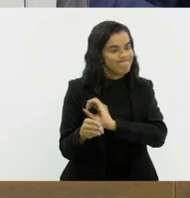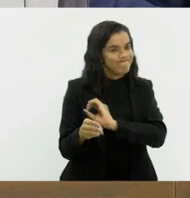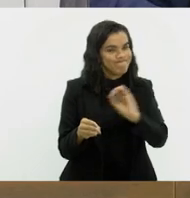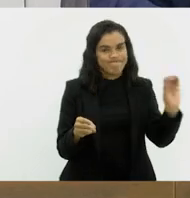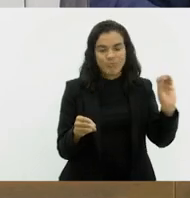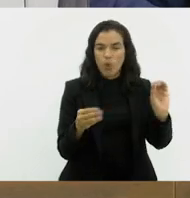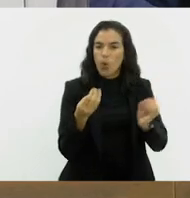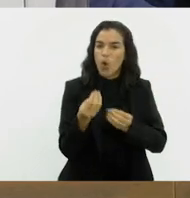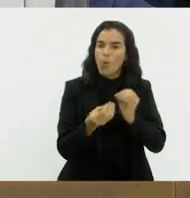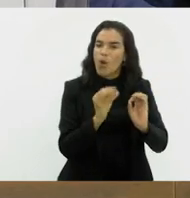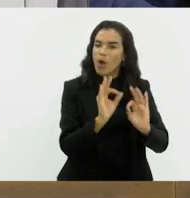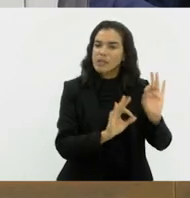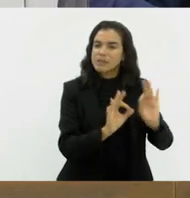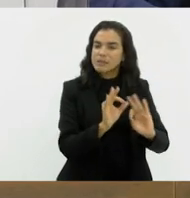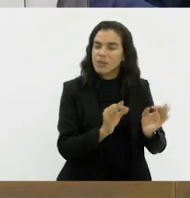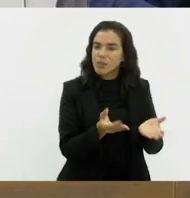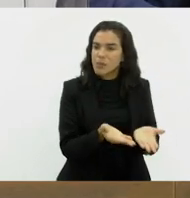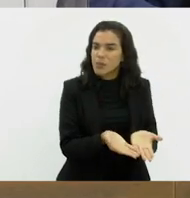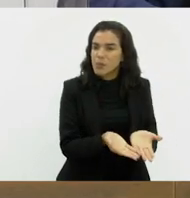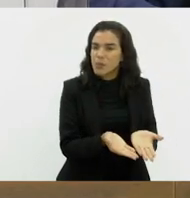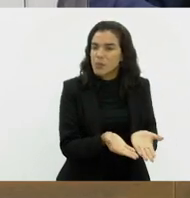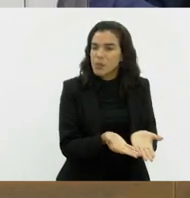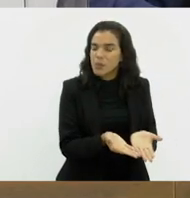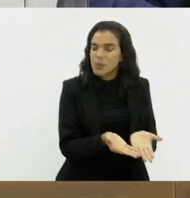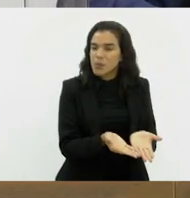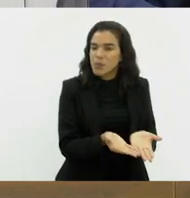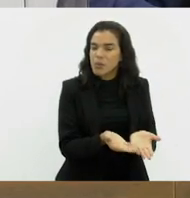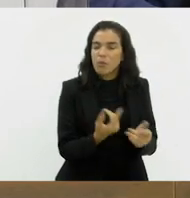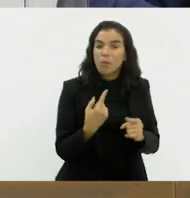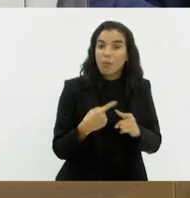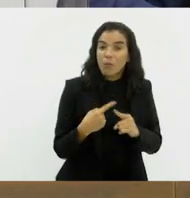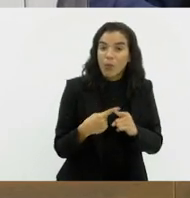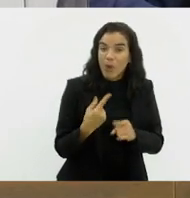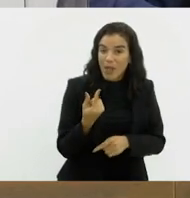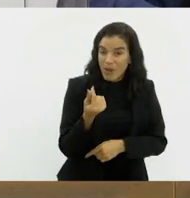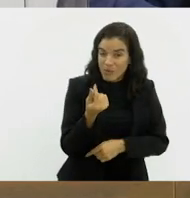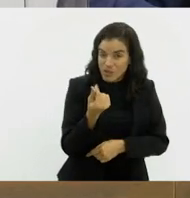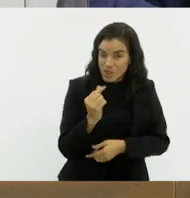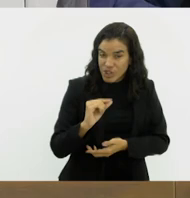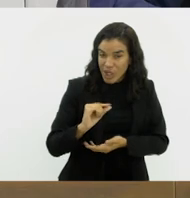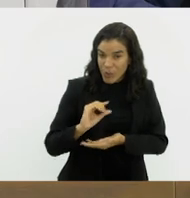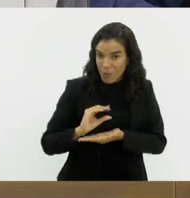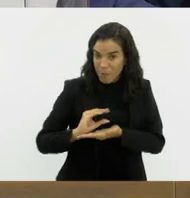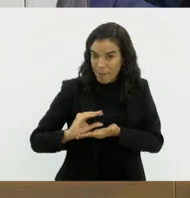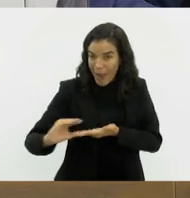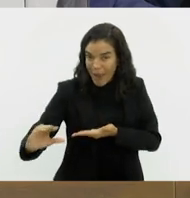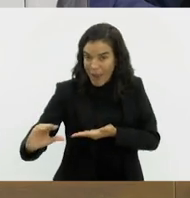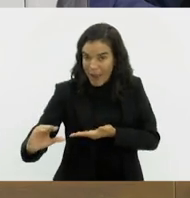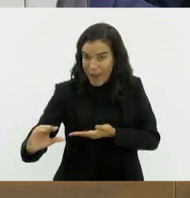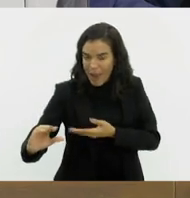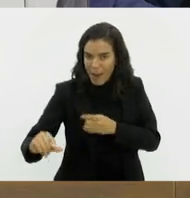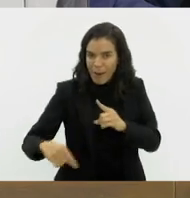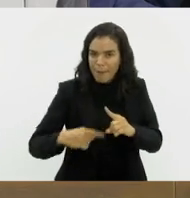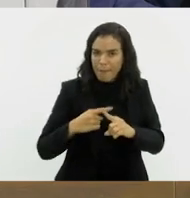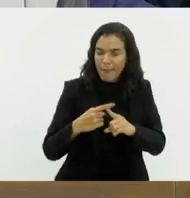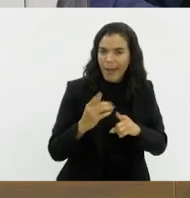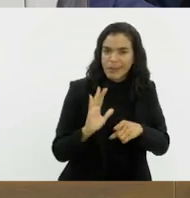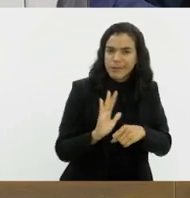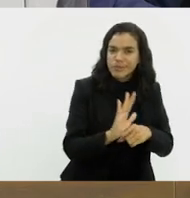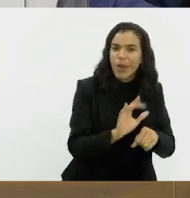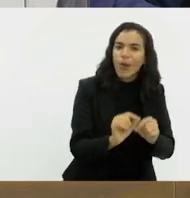de organização. Eu não consigo entender. Né? Porque o custo-benefício de você colocar, pelo